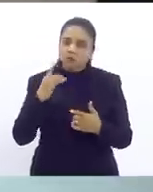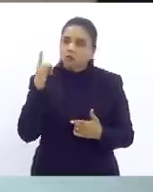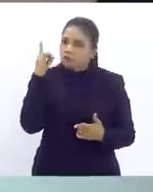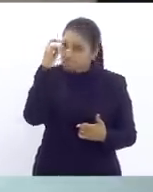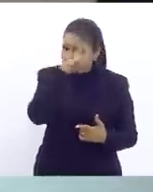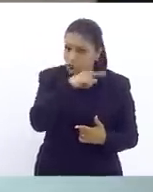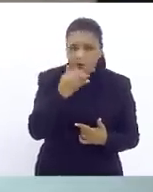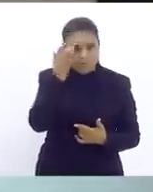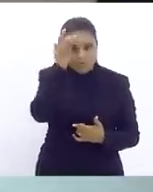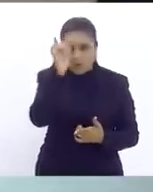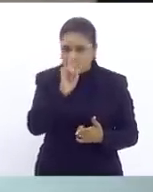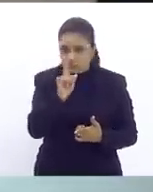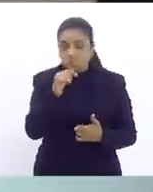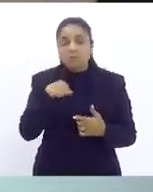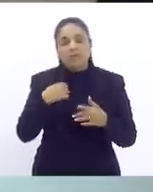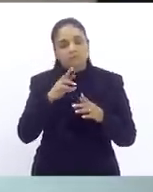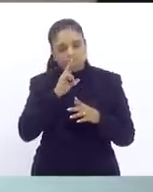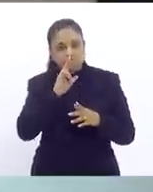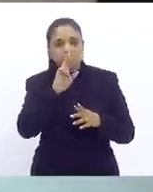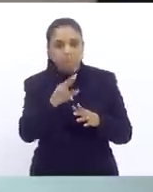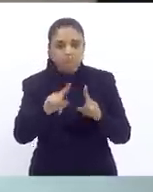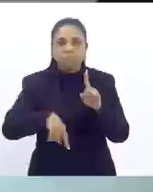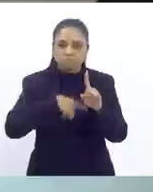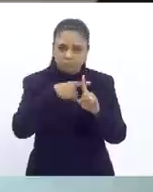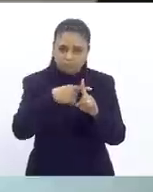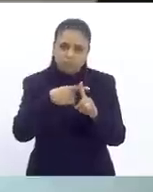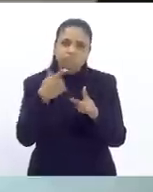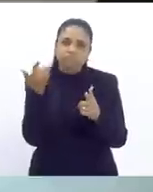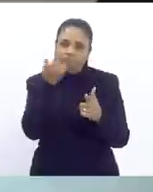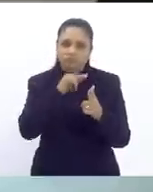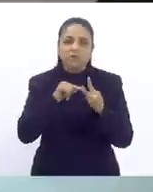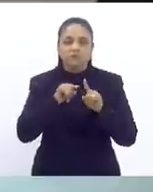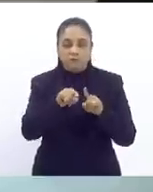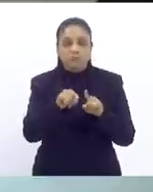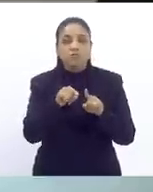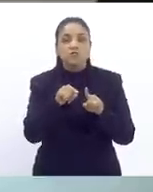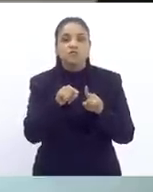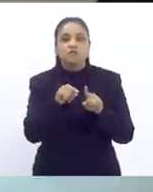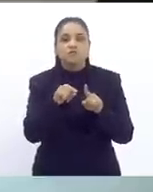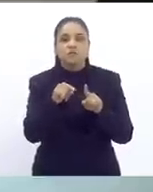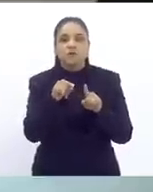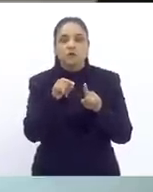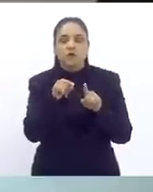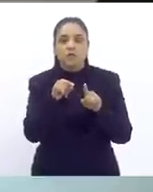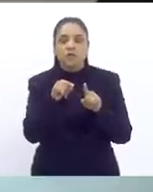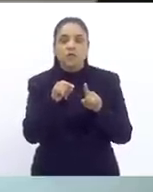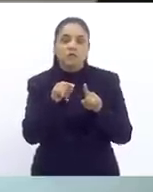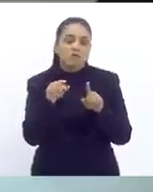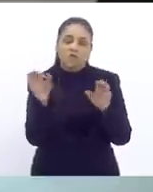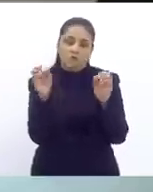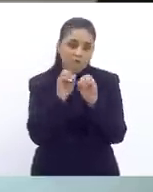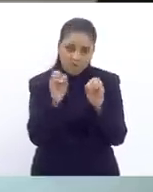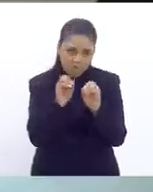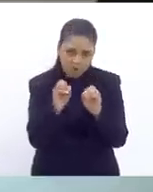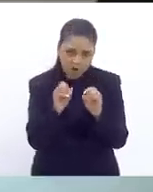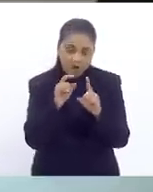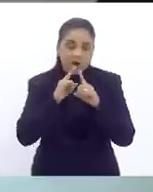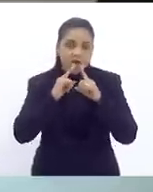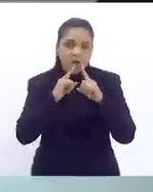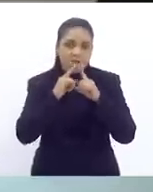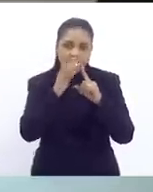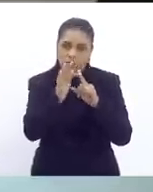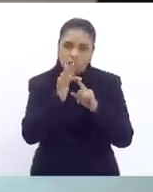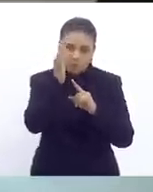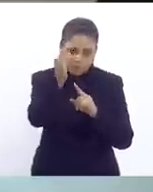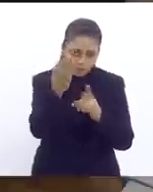mas o trabalho vai dar resultado sim e vocês com certeza não viverão esse nível de reclamação estamos vivendo hoje nos